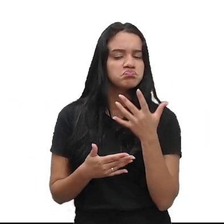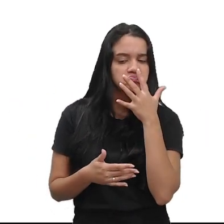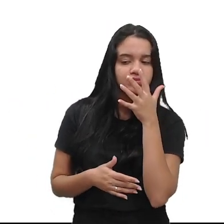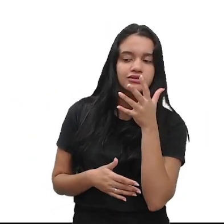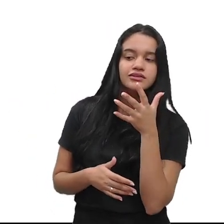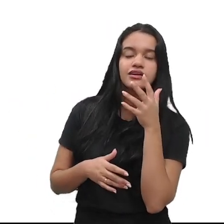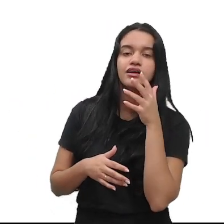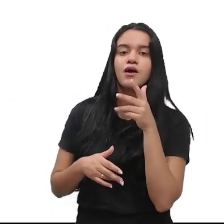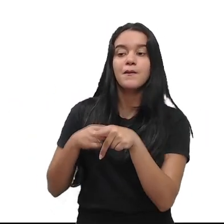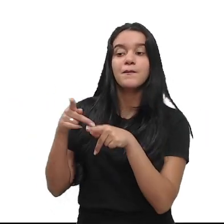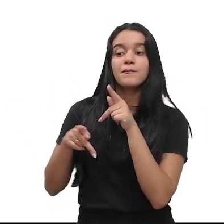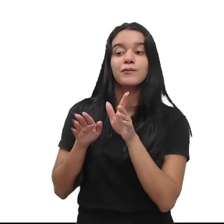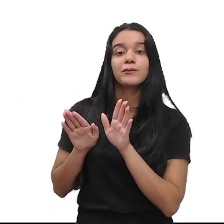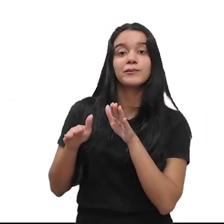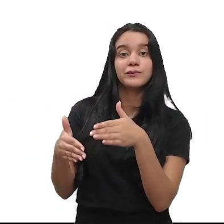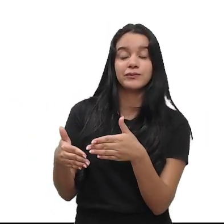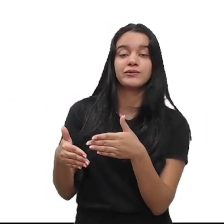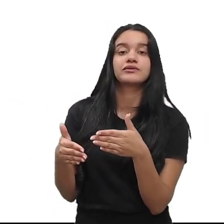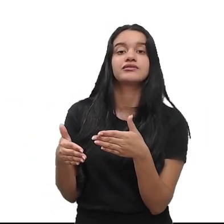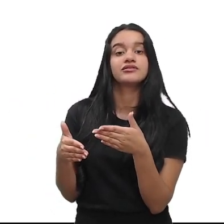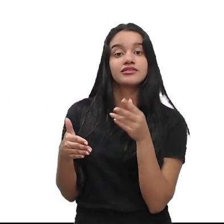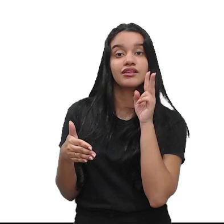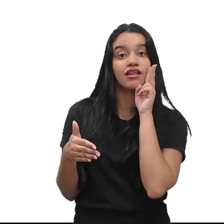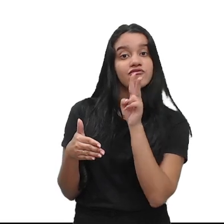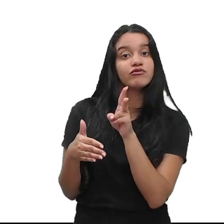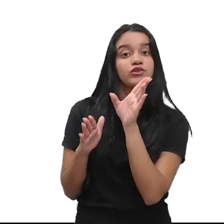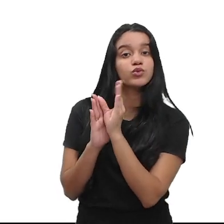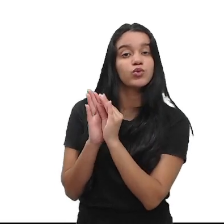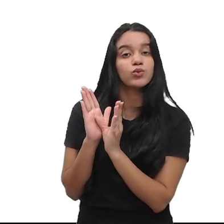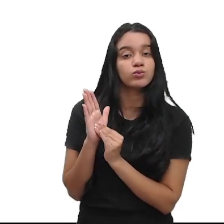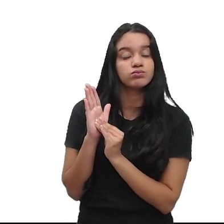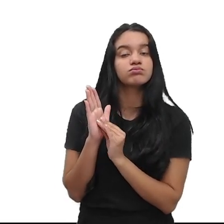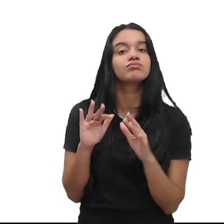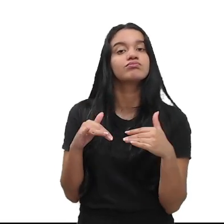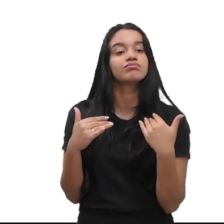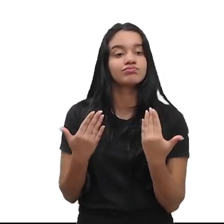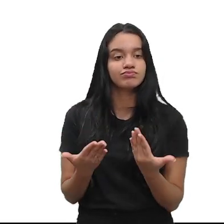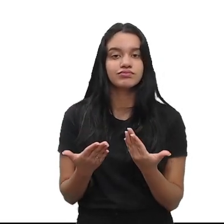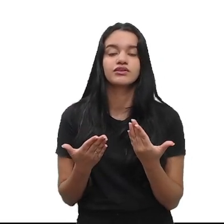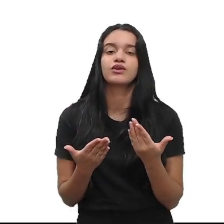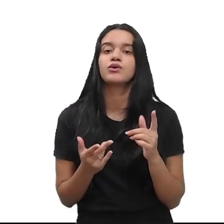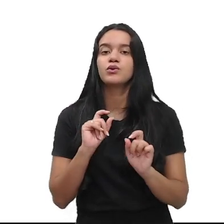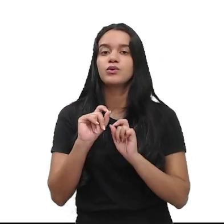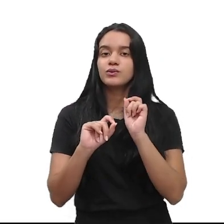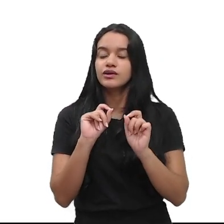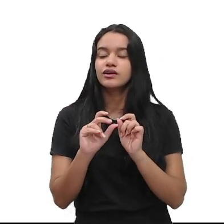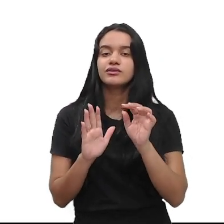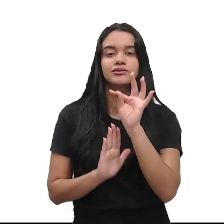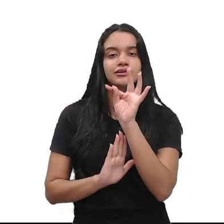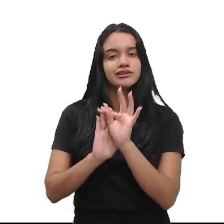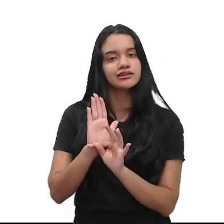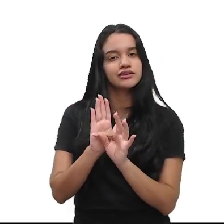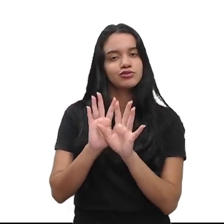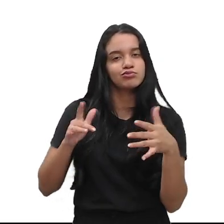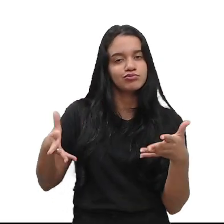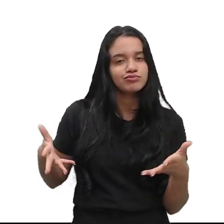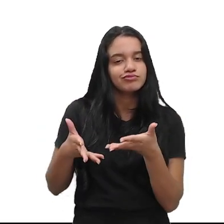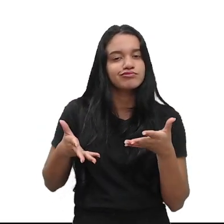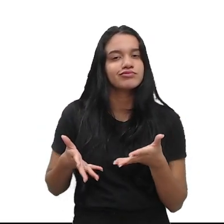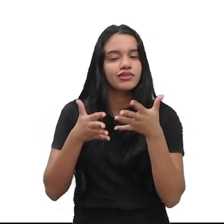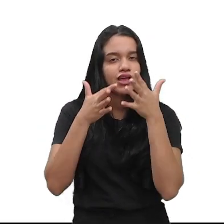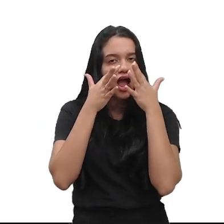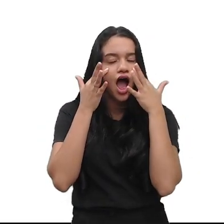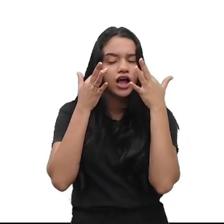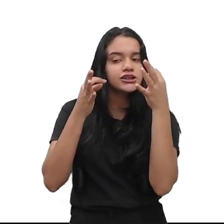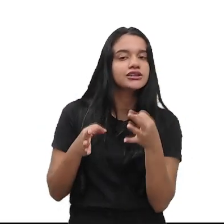ali olhando o seu conteúdo. Então, call to action é um texto atrativo que vai prender a